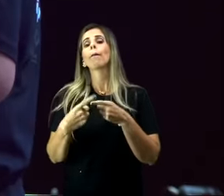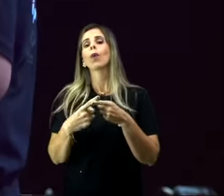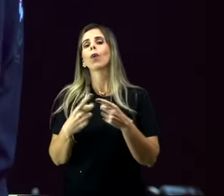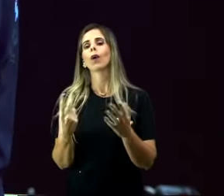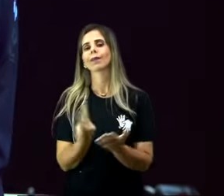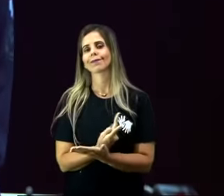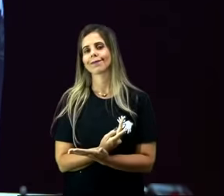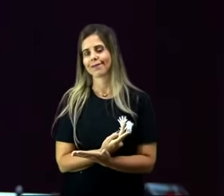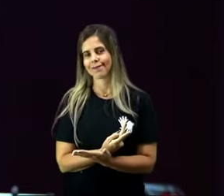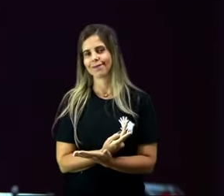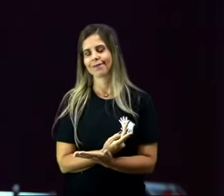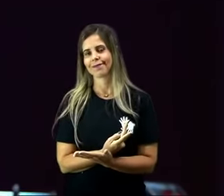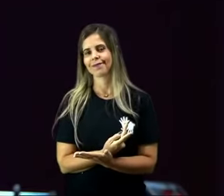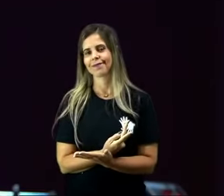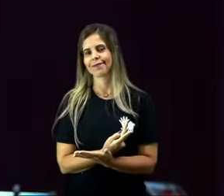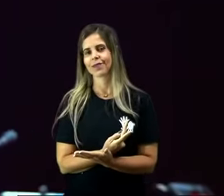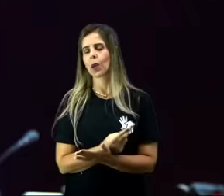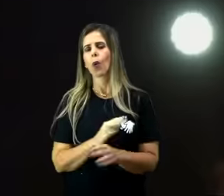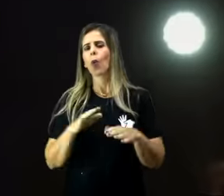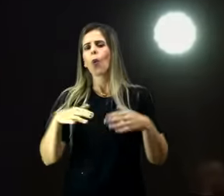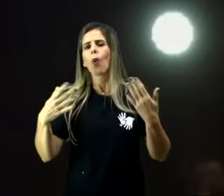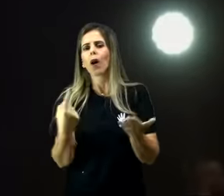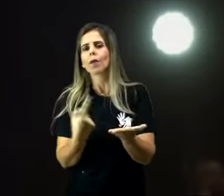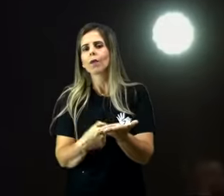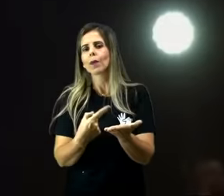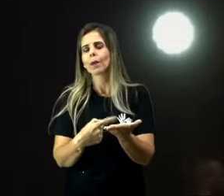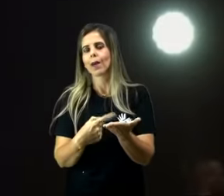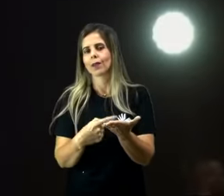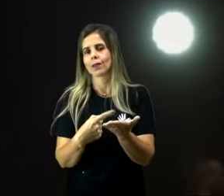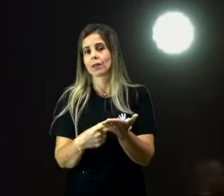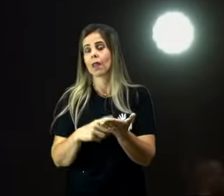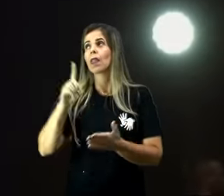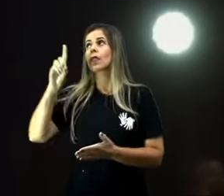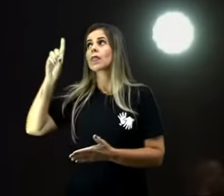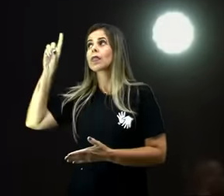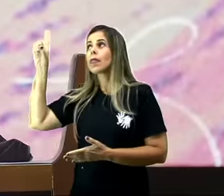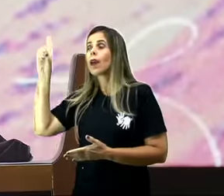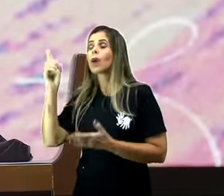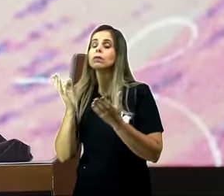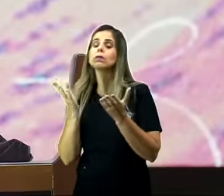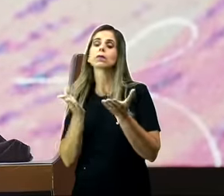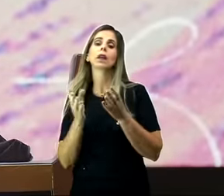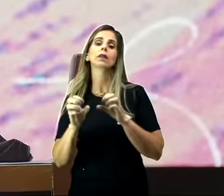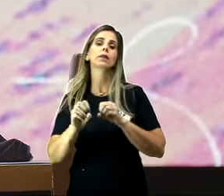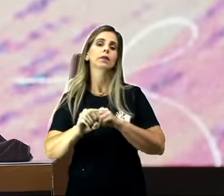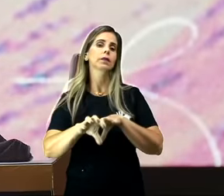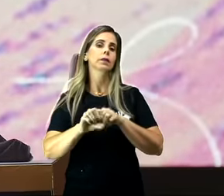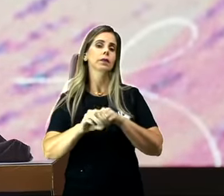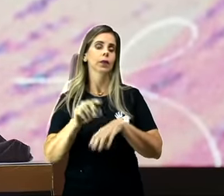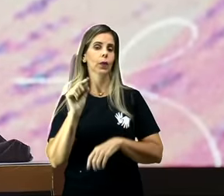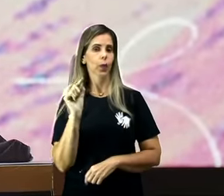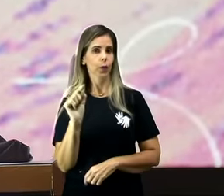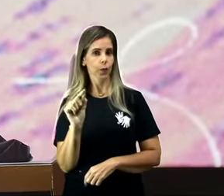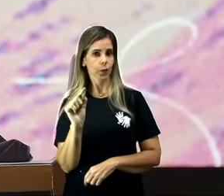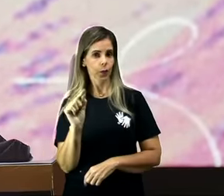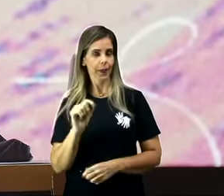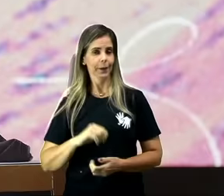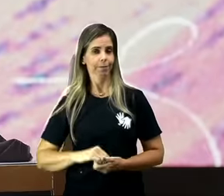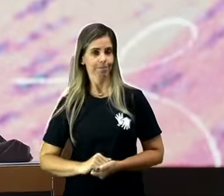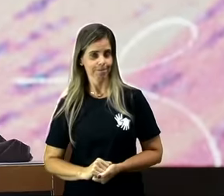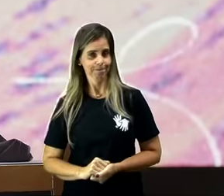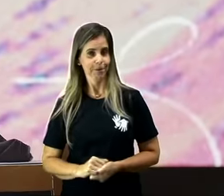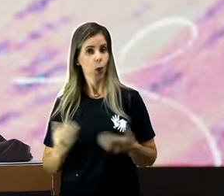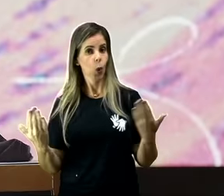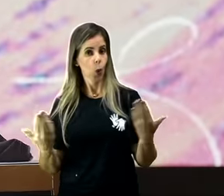acontece? Qual é o propósito? O que é que Deus quer me ensinar com isso? E é o tema da mensagem hoje, talvez seja a pergunta que está na tua cabeça